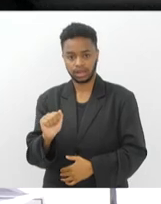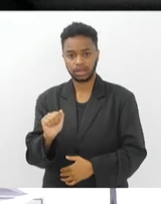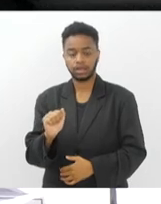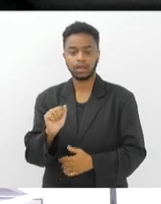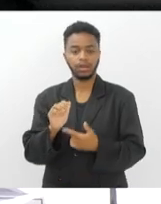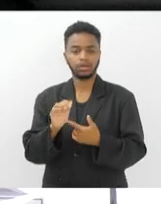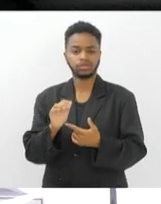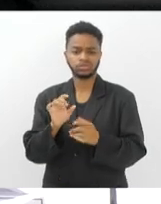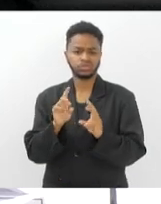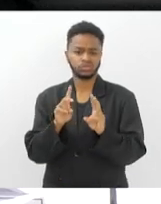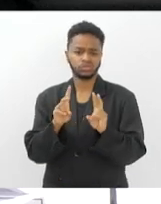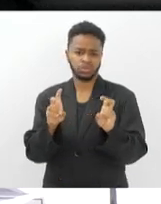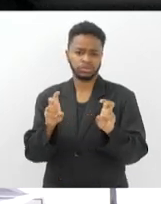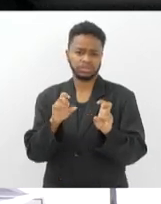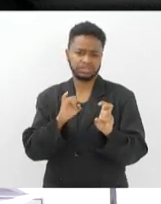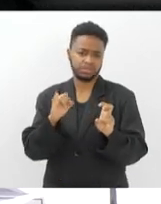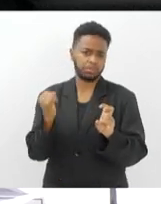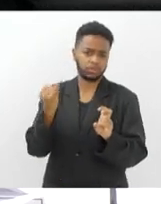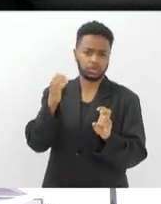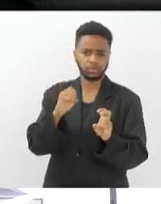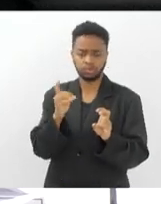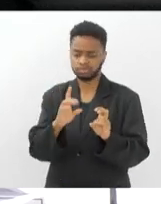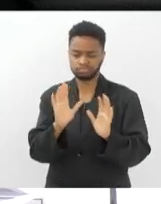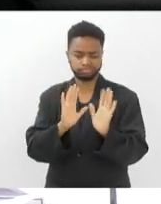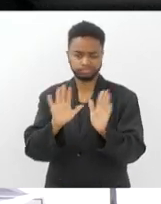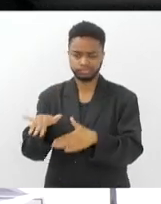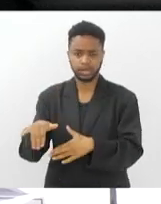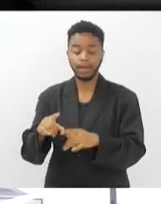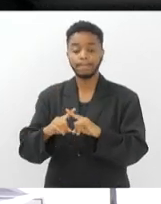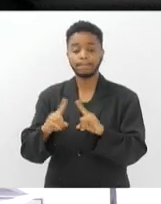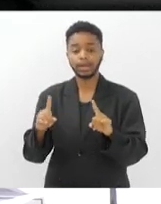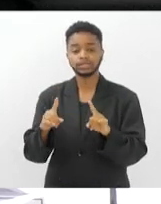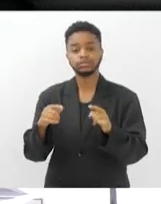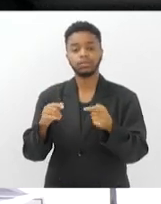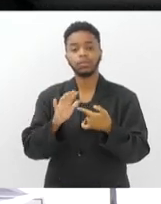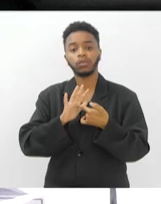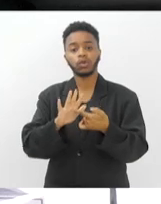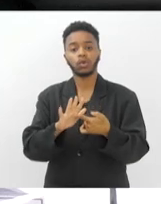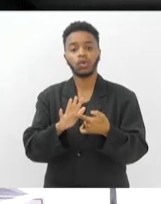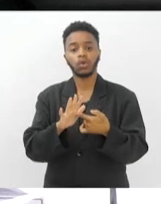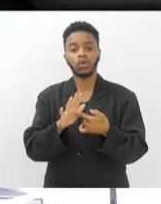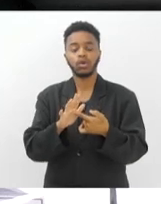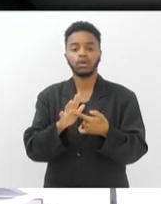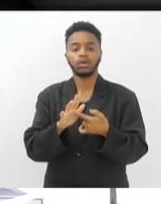o mérito, não, pudesse definir esse perímetro com coordenadas UTM.